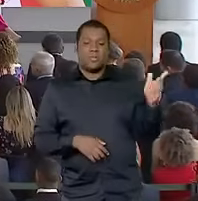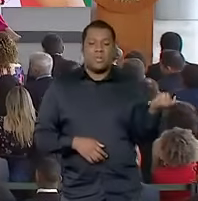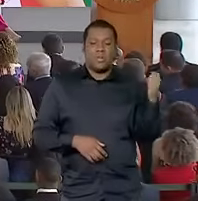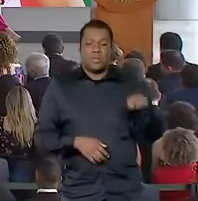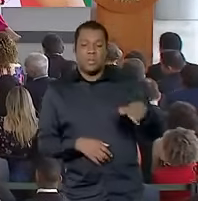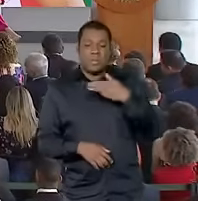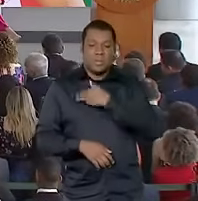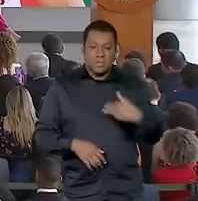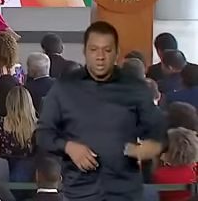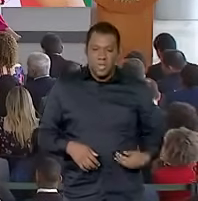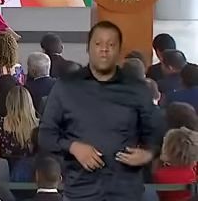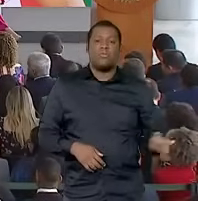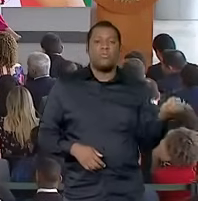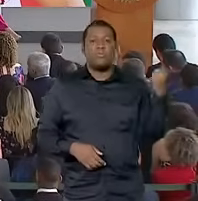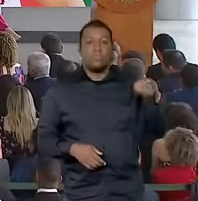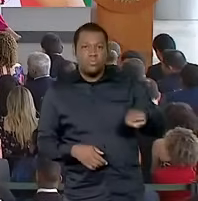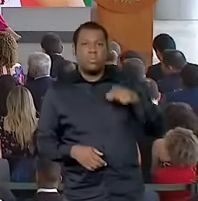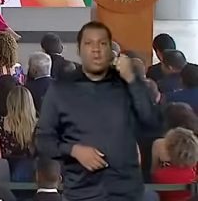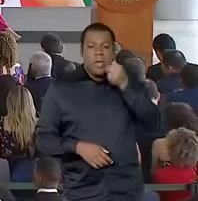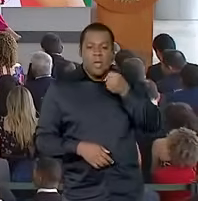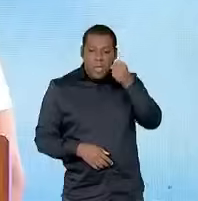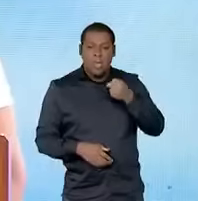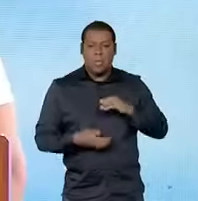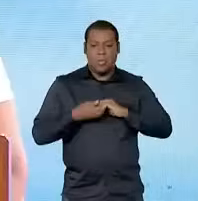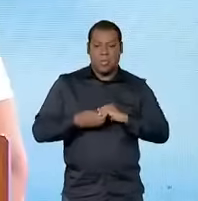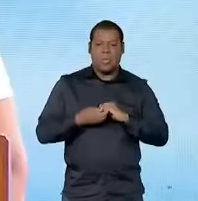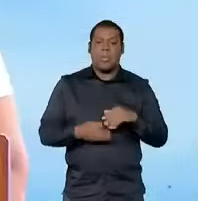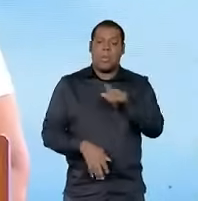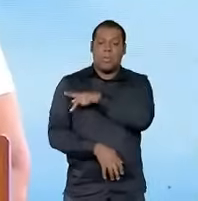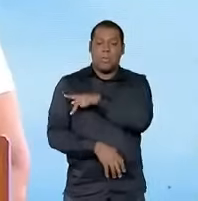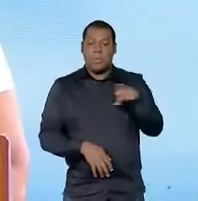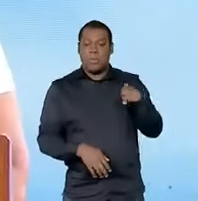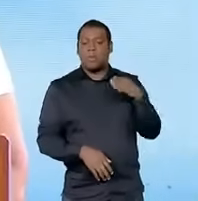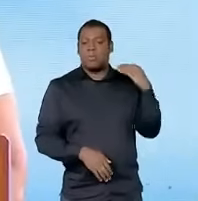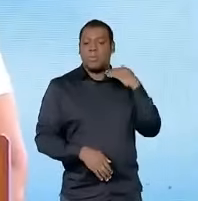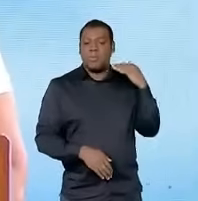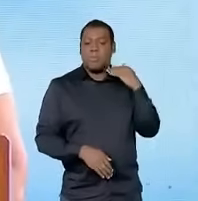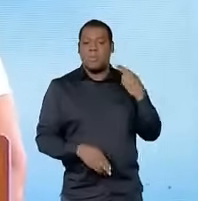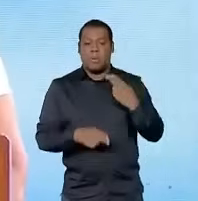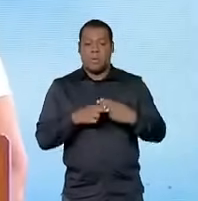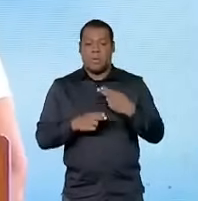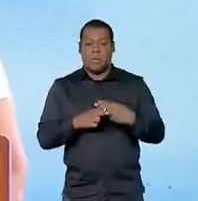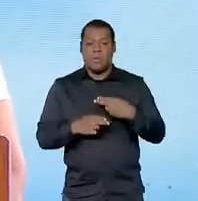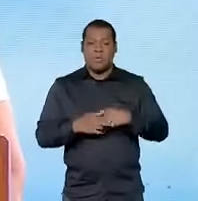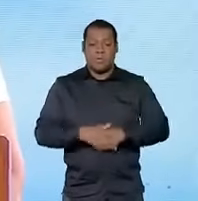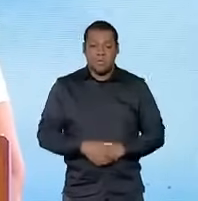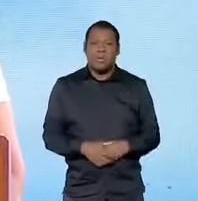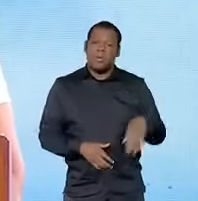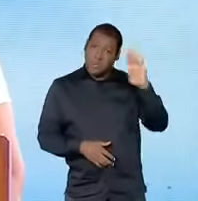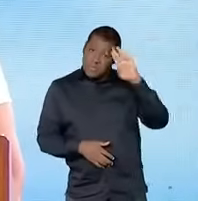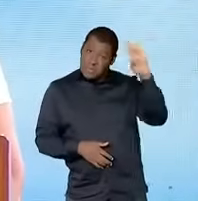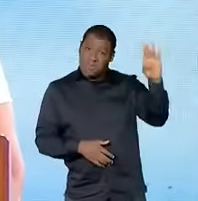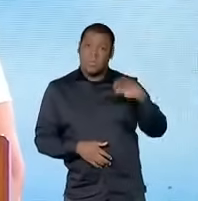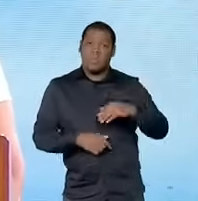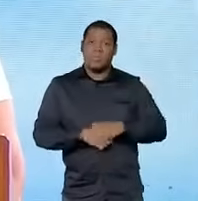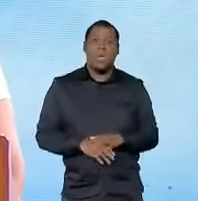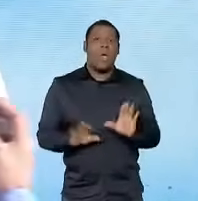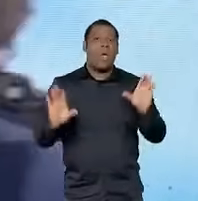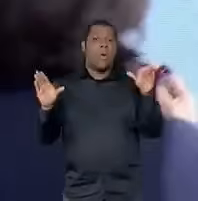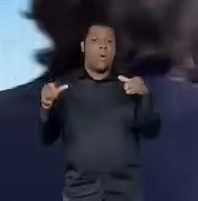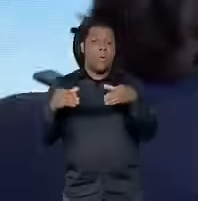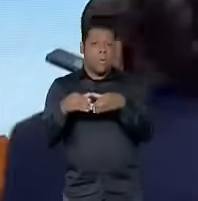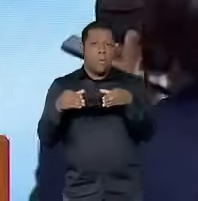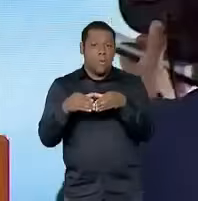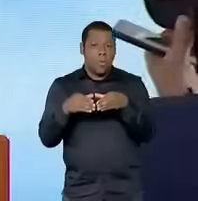nossos senadores e senadoras, ao presidente da Caixa e em especial a todos os movimentos que estão